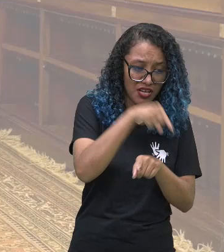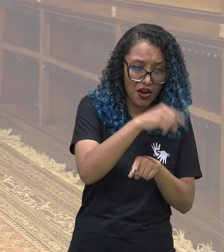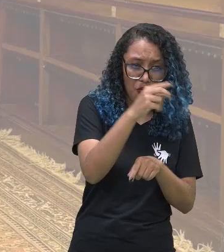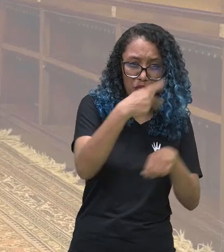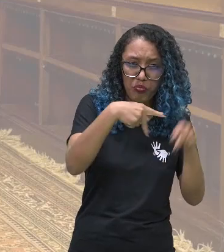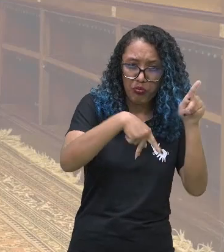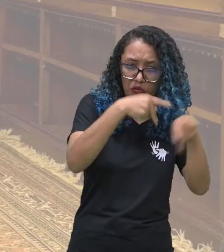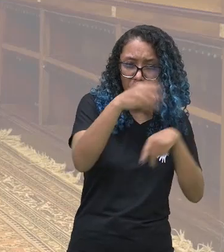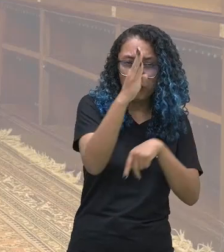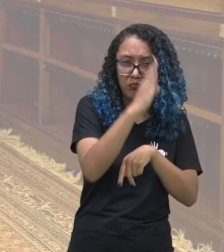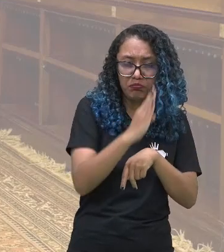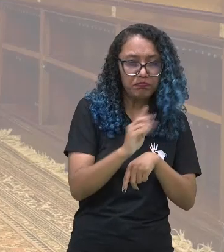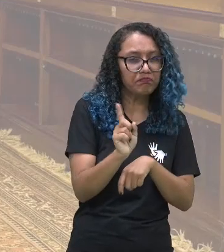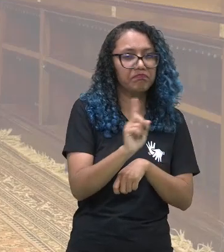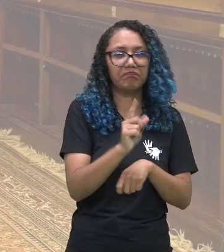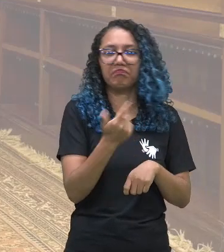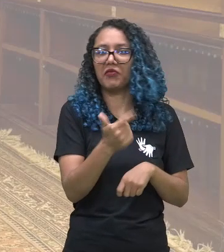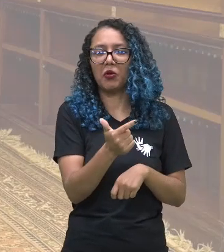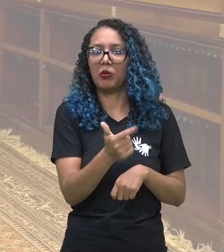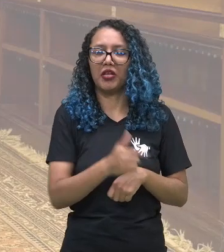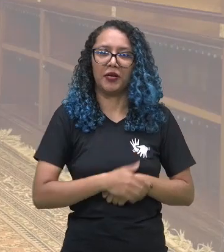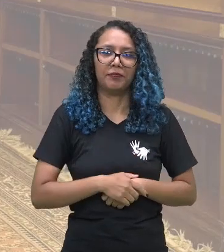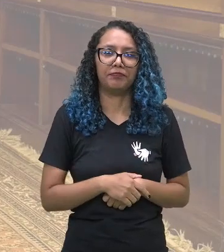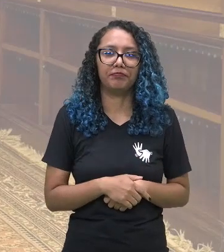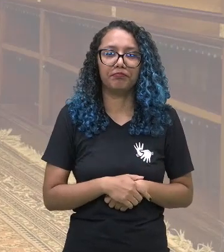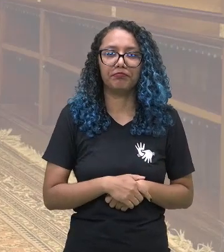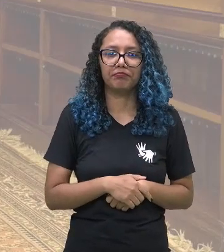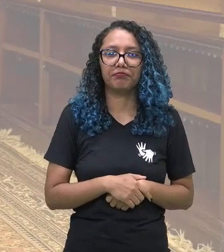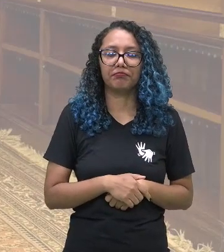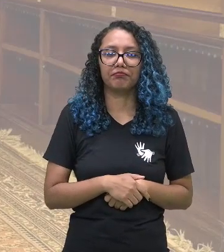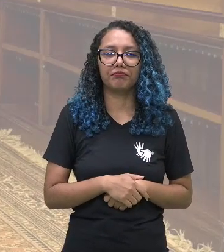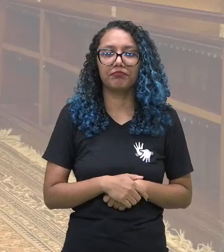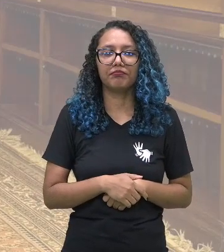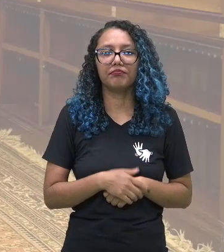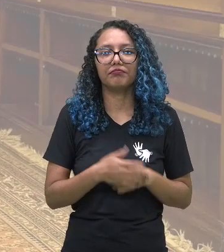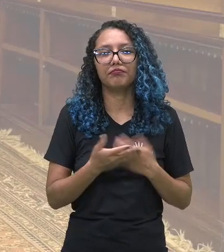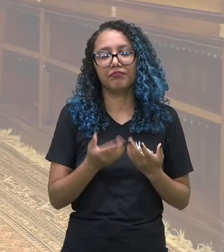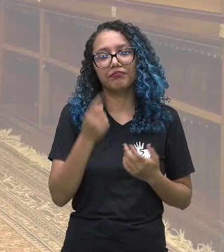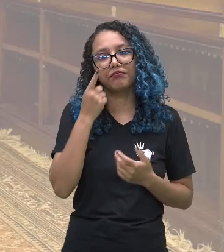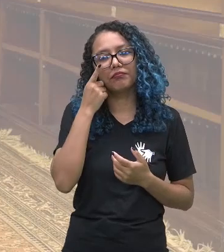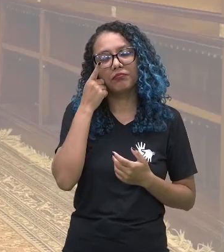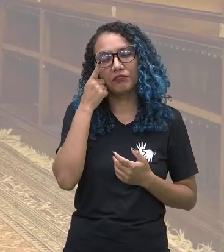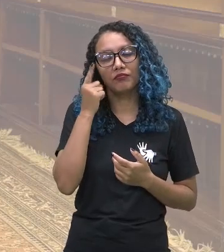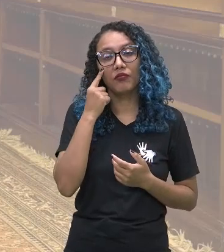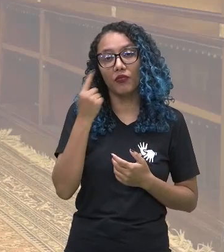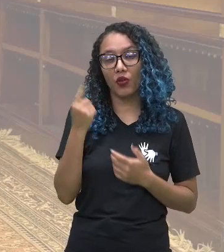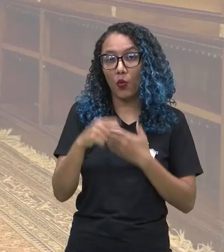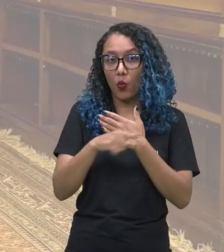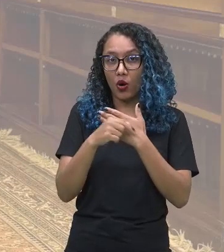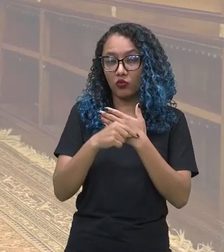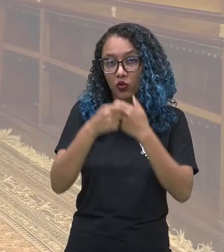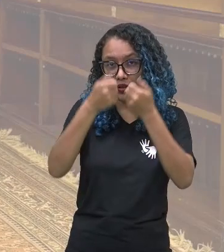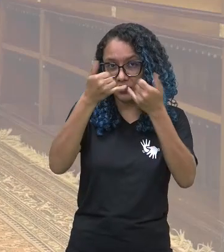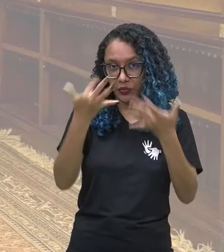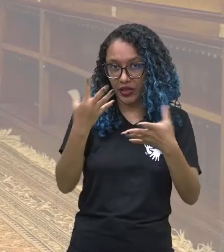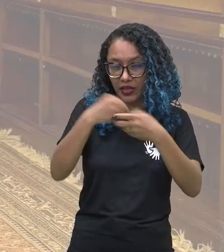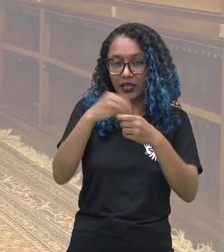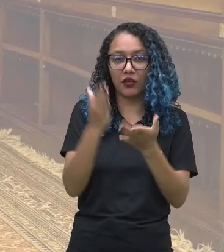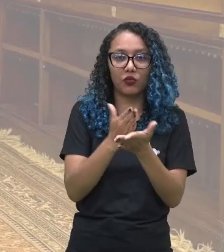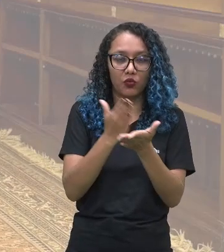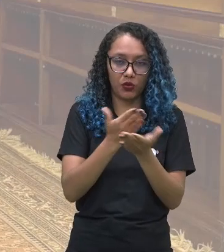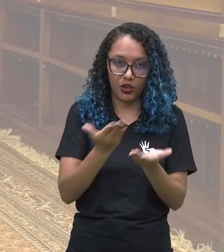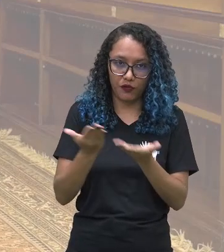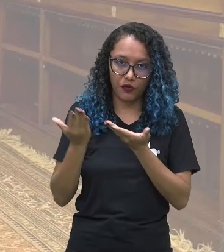brasileiro. Era assim que Caio Prado Júnior, em sua obra A Formação do Brasil Contemporâneo,